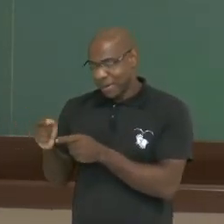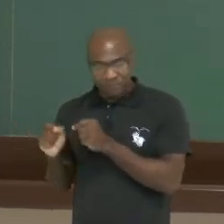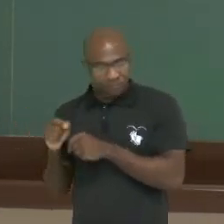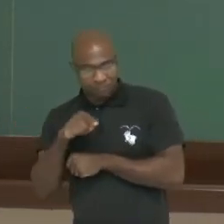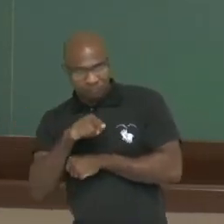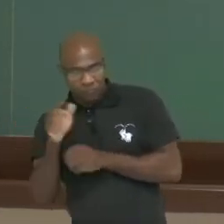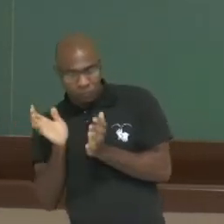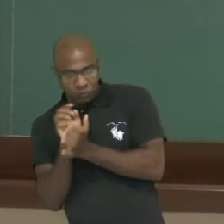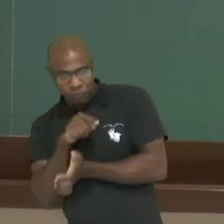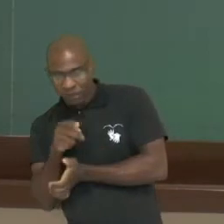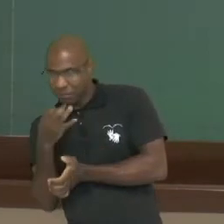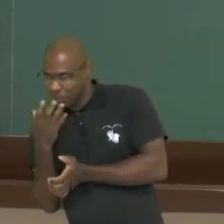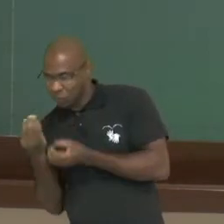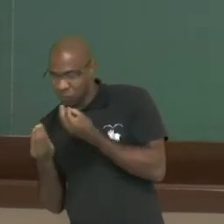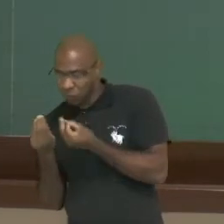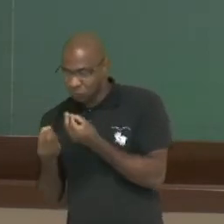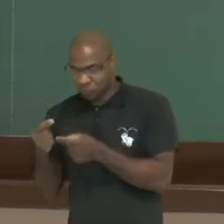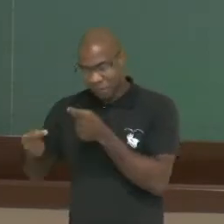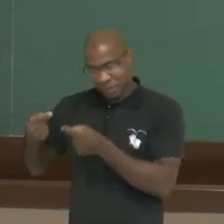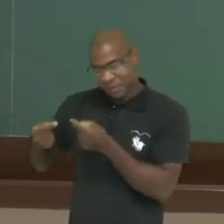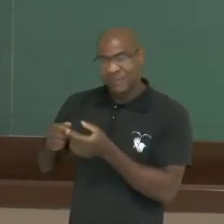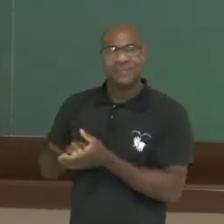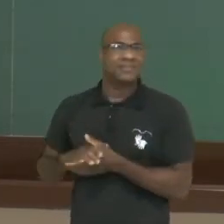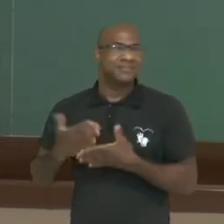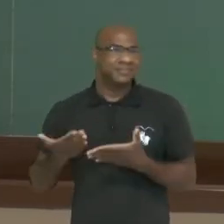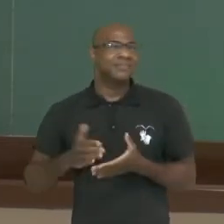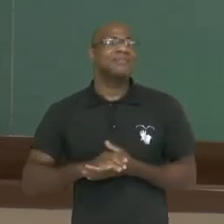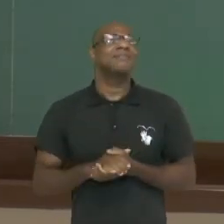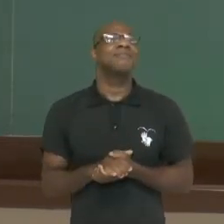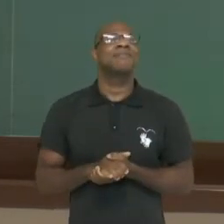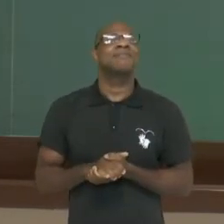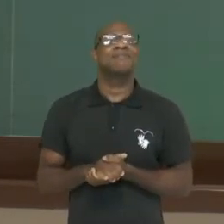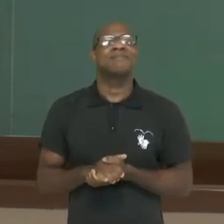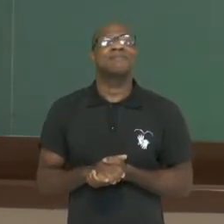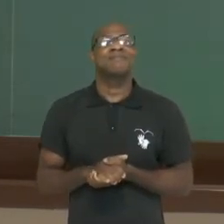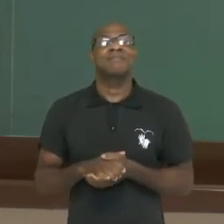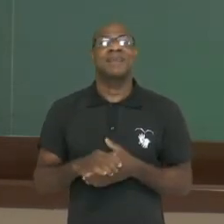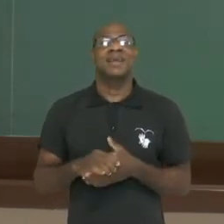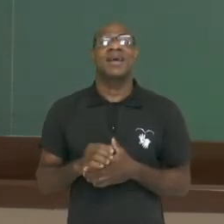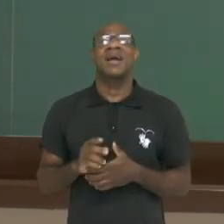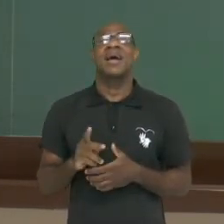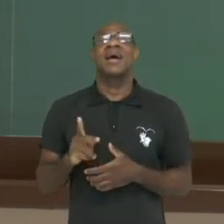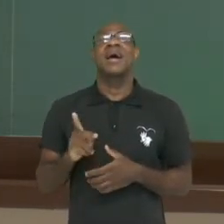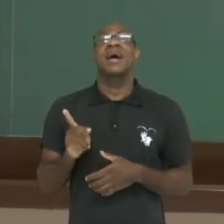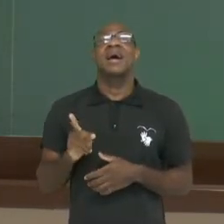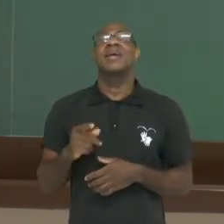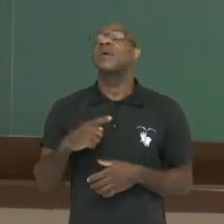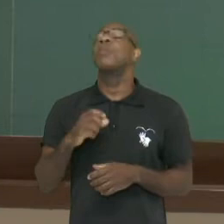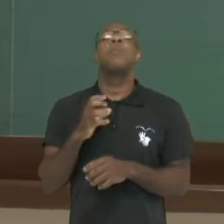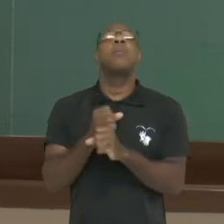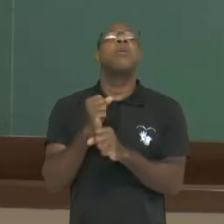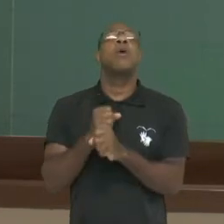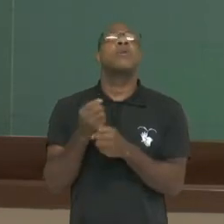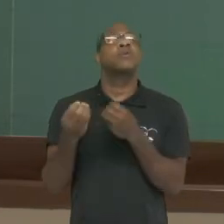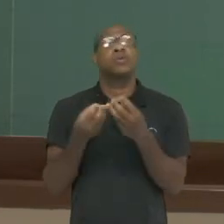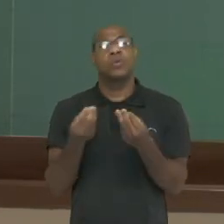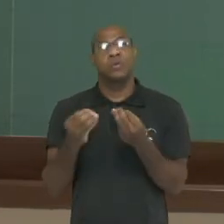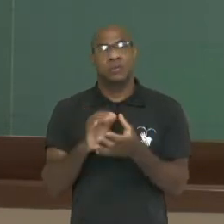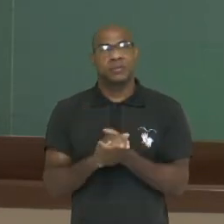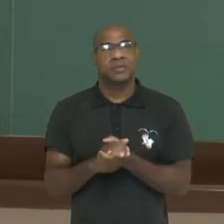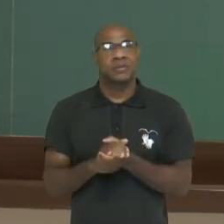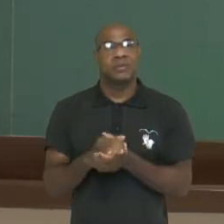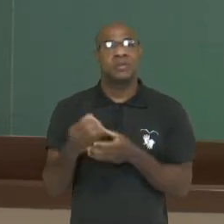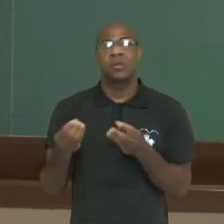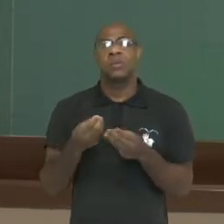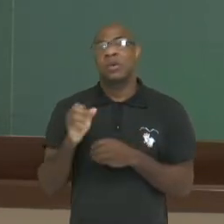que a competição se torne mais justa, certo? Então, o Kata, né? Como que acontece